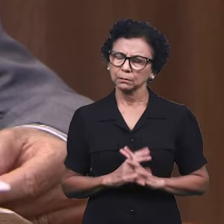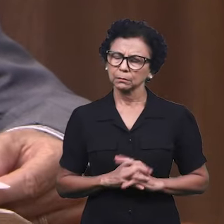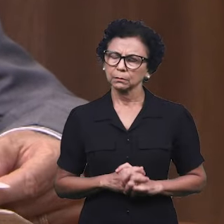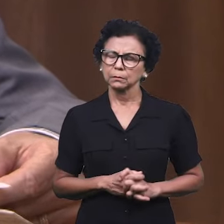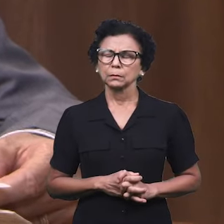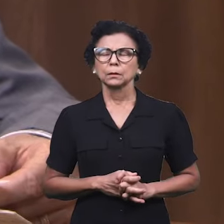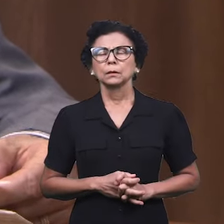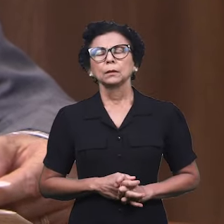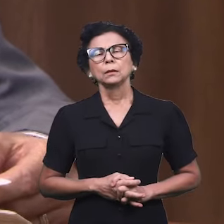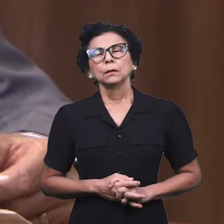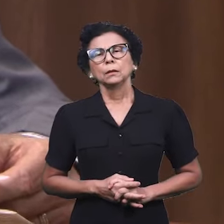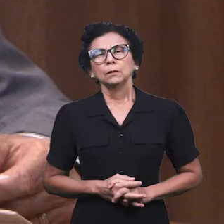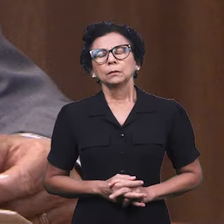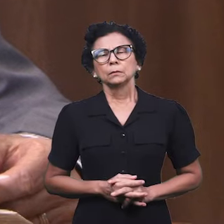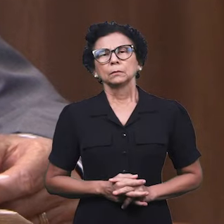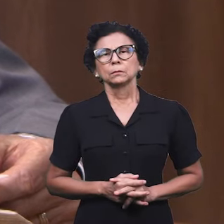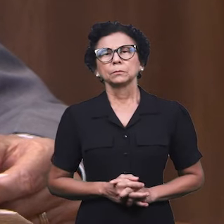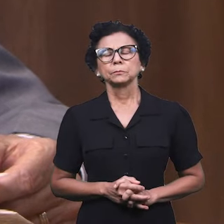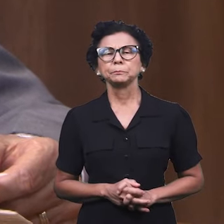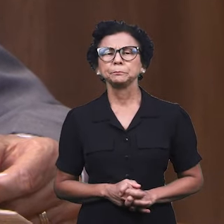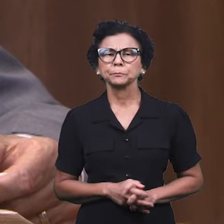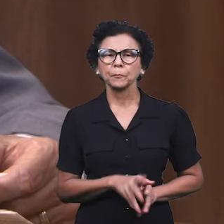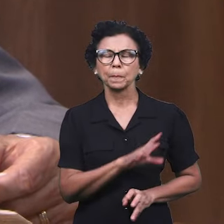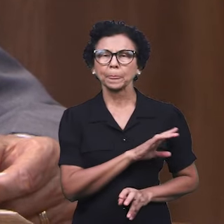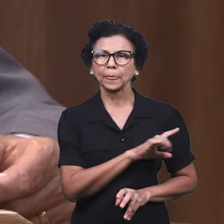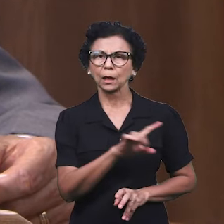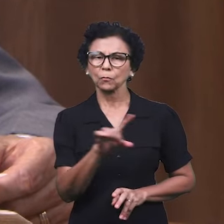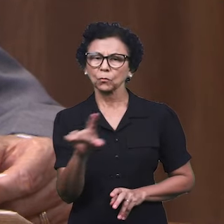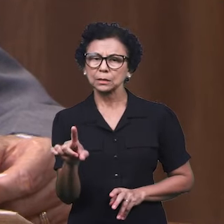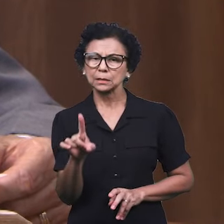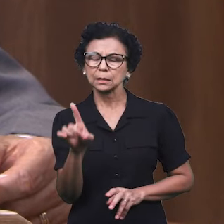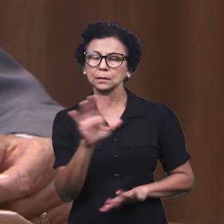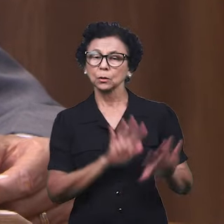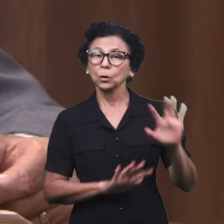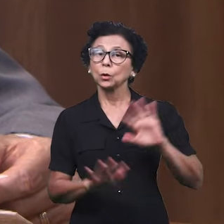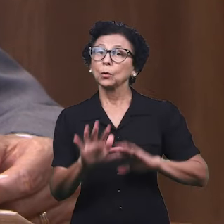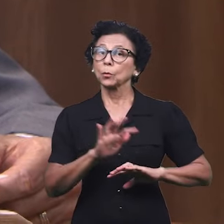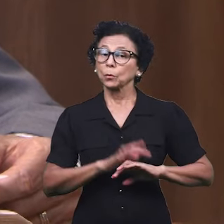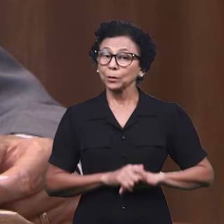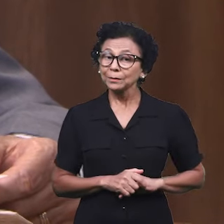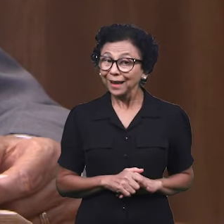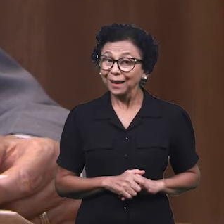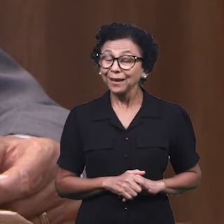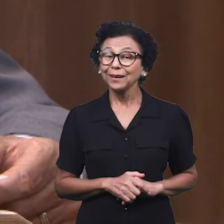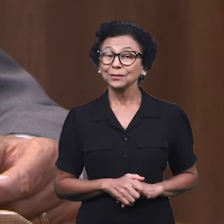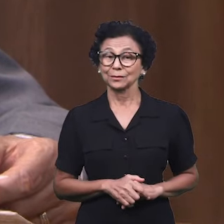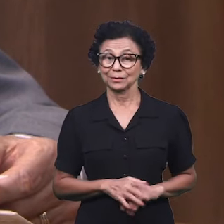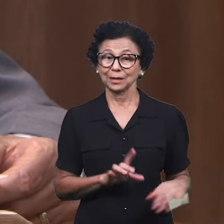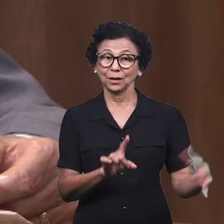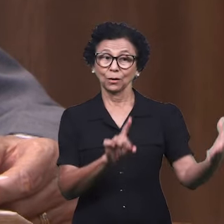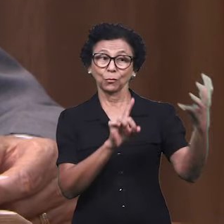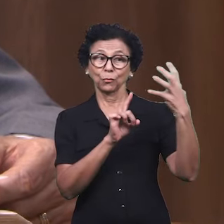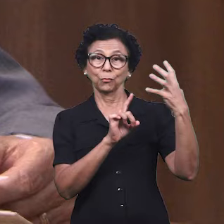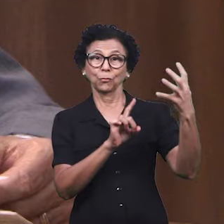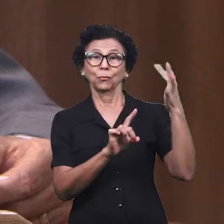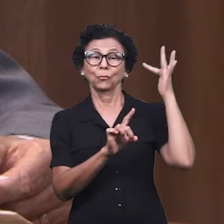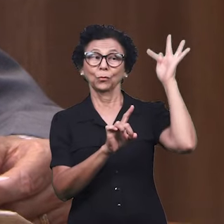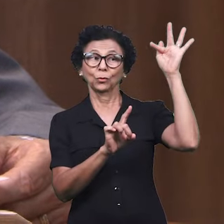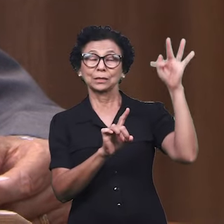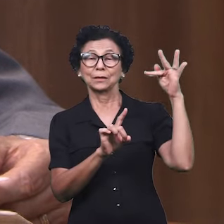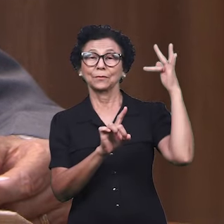Outro texto. Ninguém vos faça presa sua por meio de filosofias e